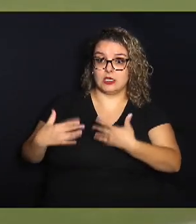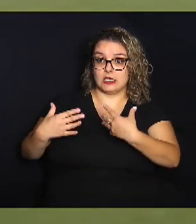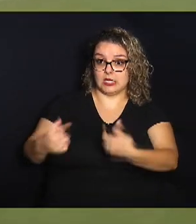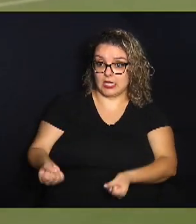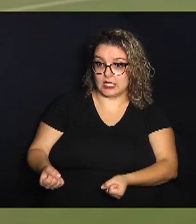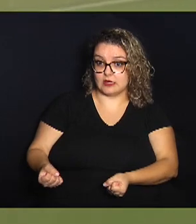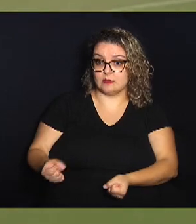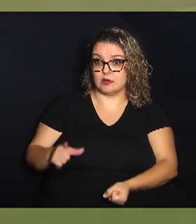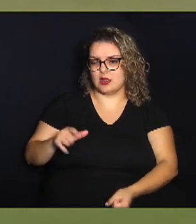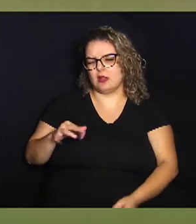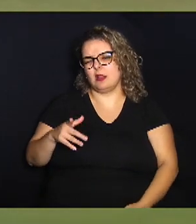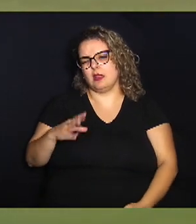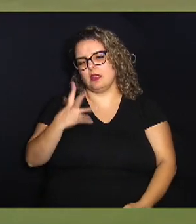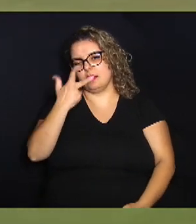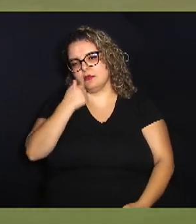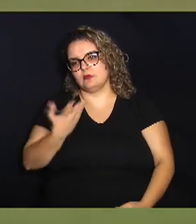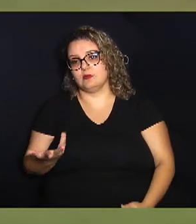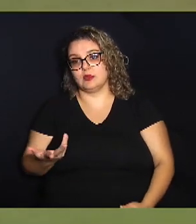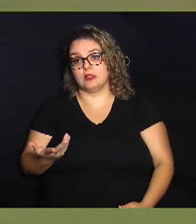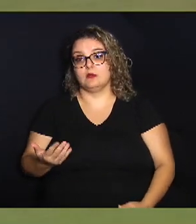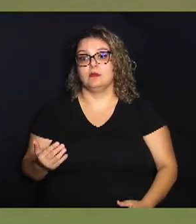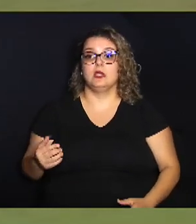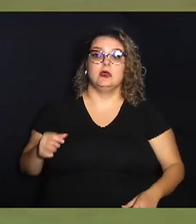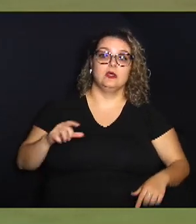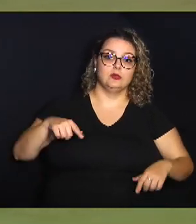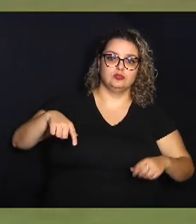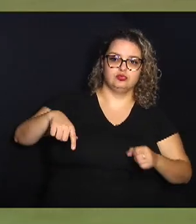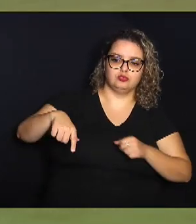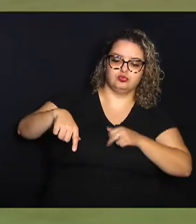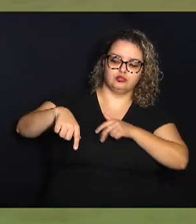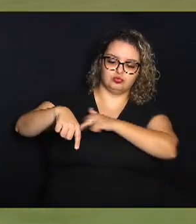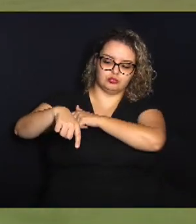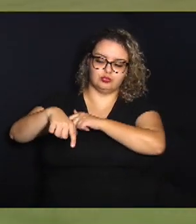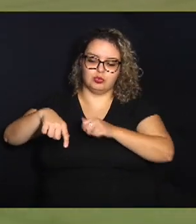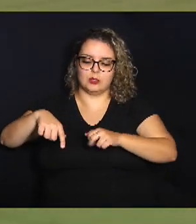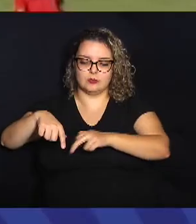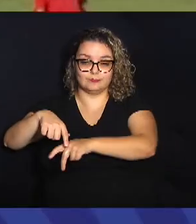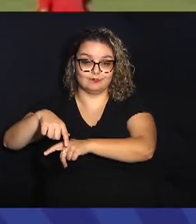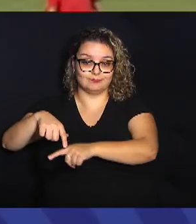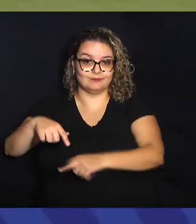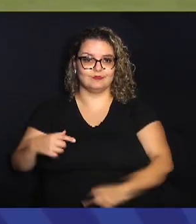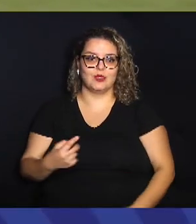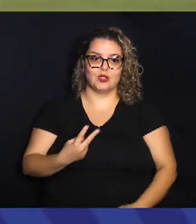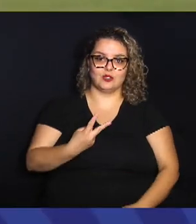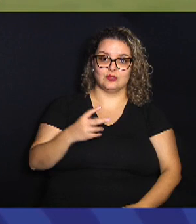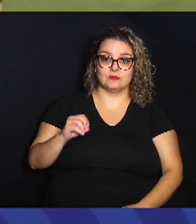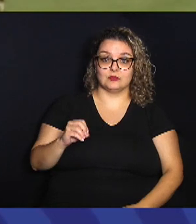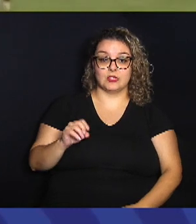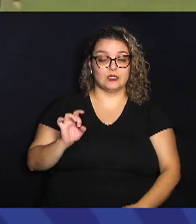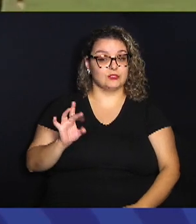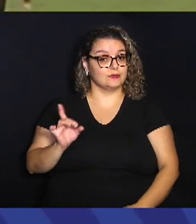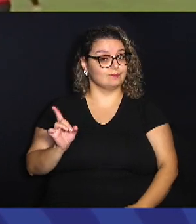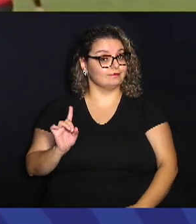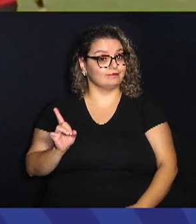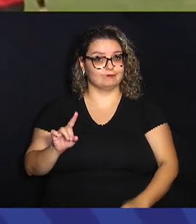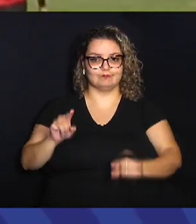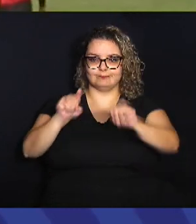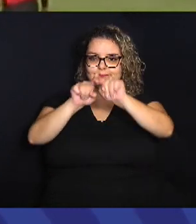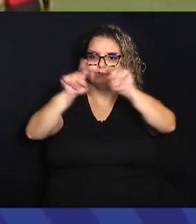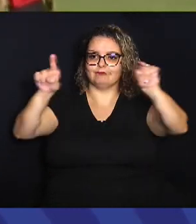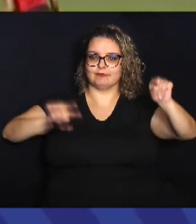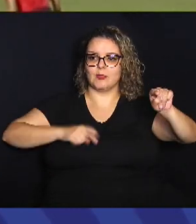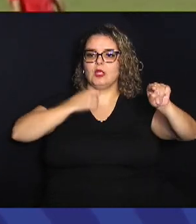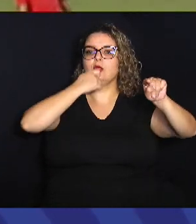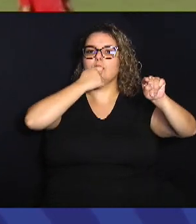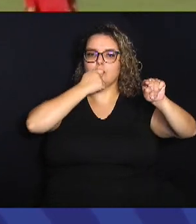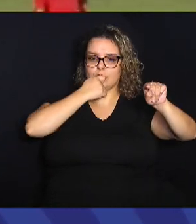lindo passe para tocar na saída do goleiro. 2-0 Ponte, só que não. O VAR chamou o